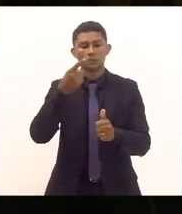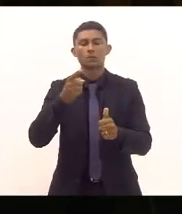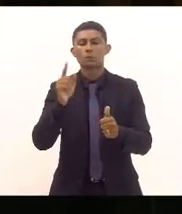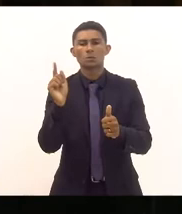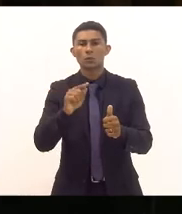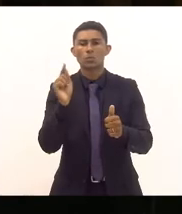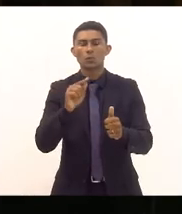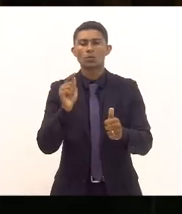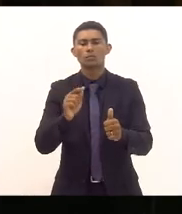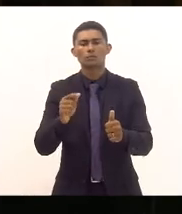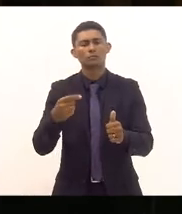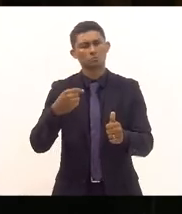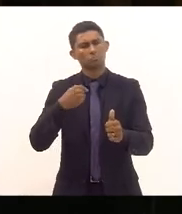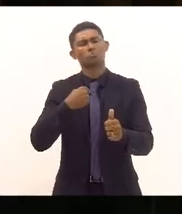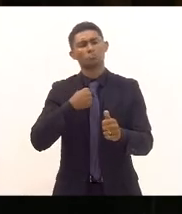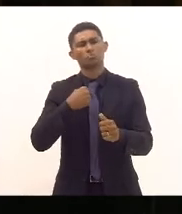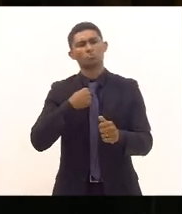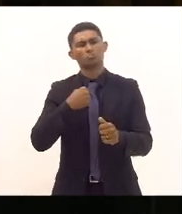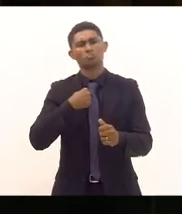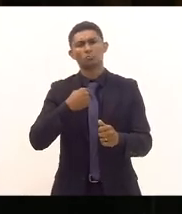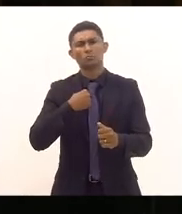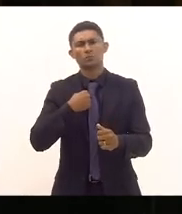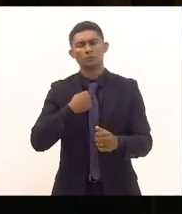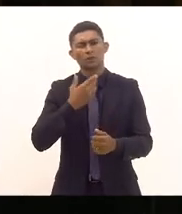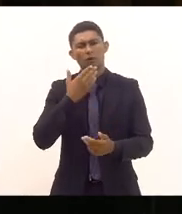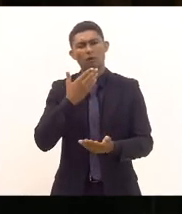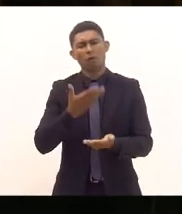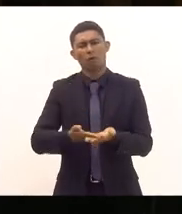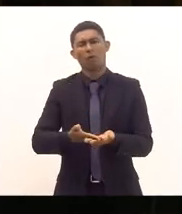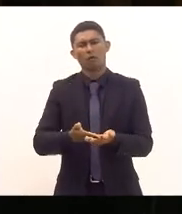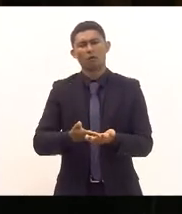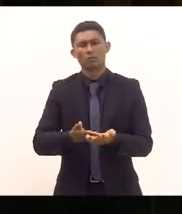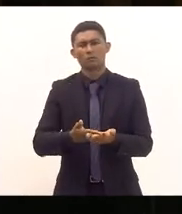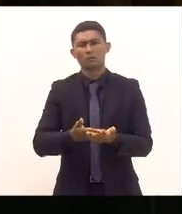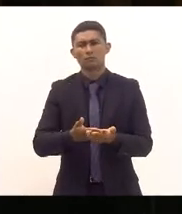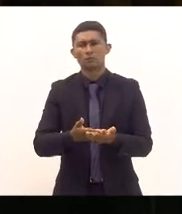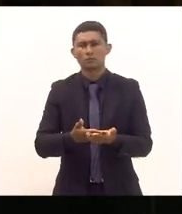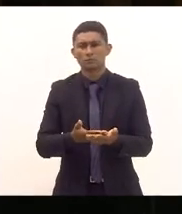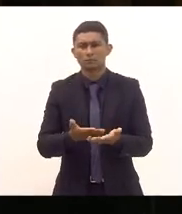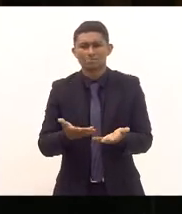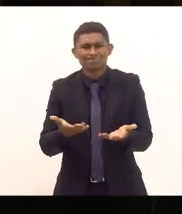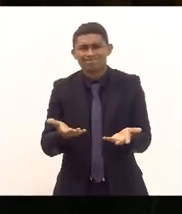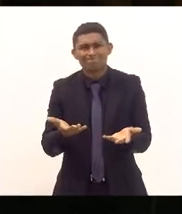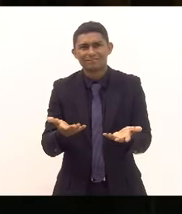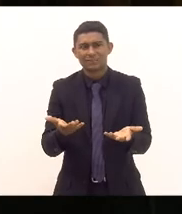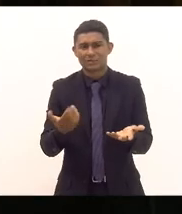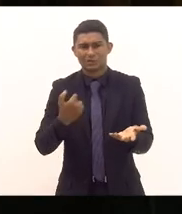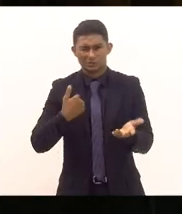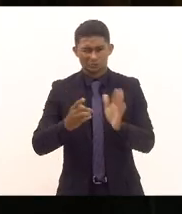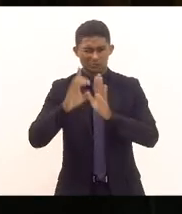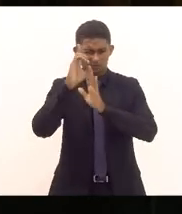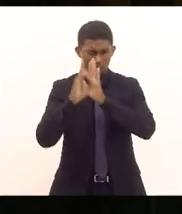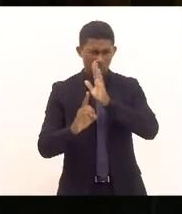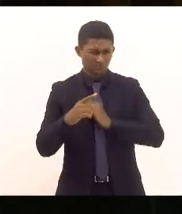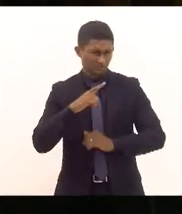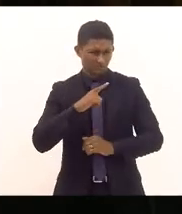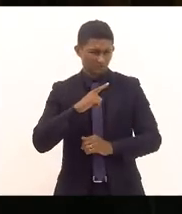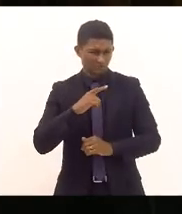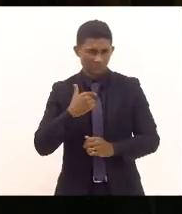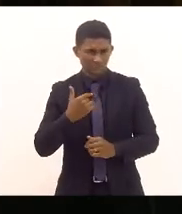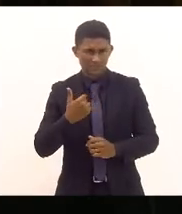e fiquei absolutamente estupefato se é que ainda posso ter direito de ficar estupefato